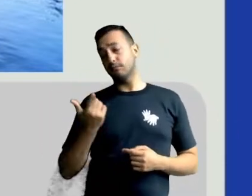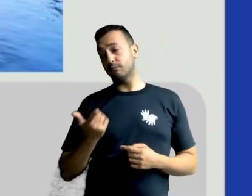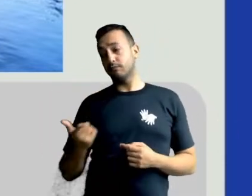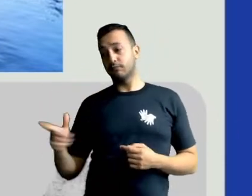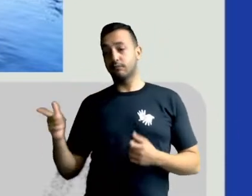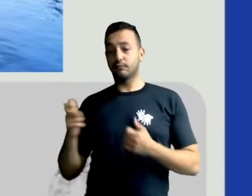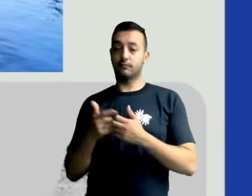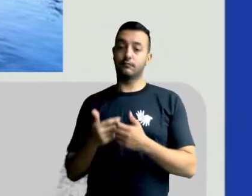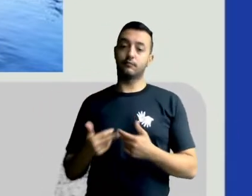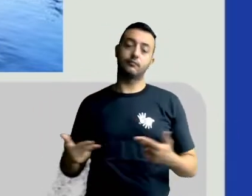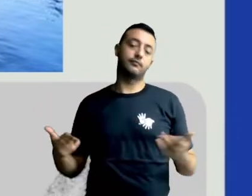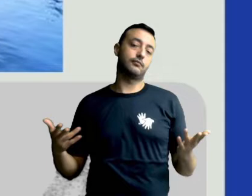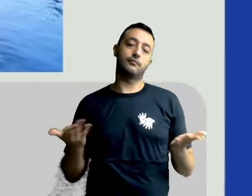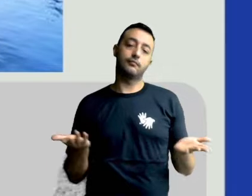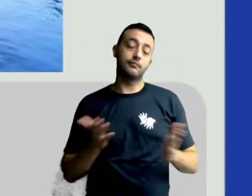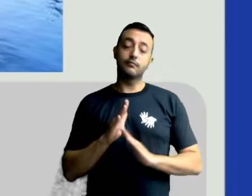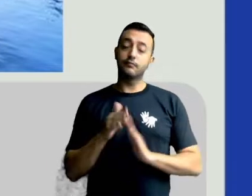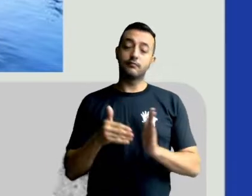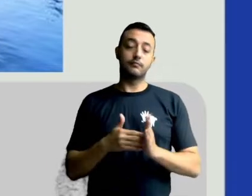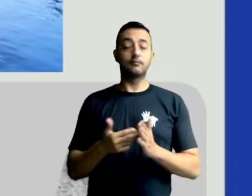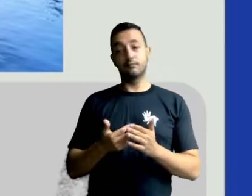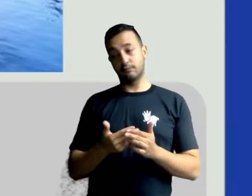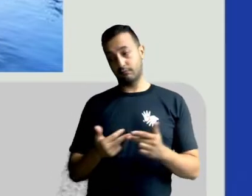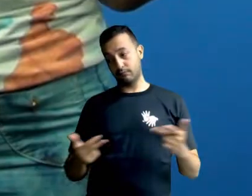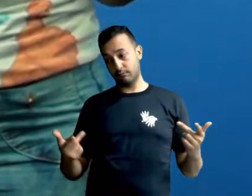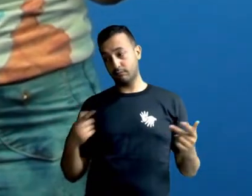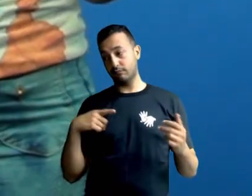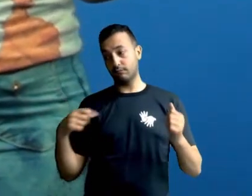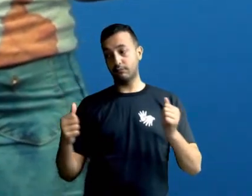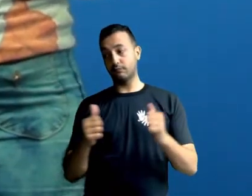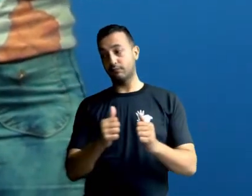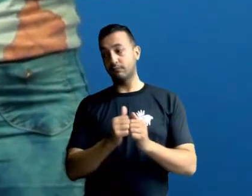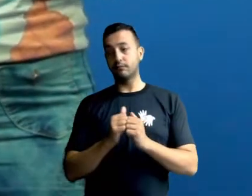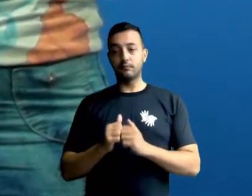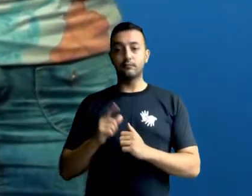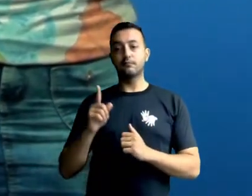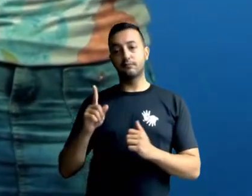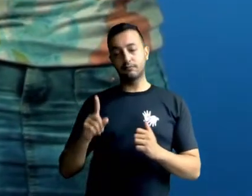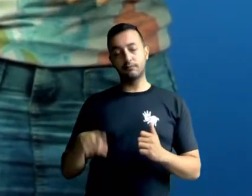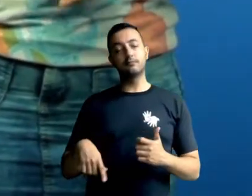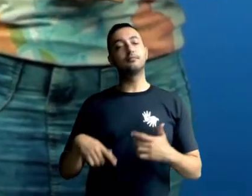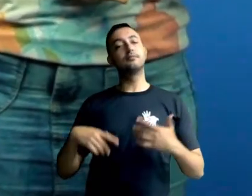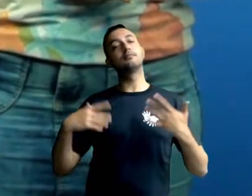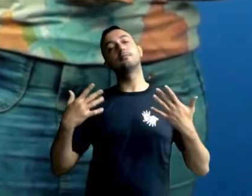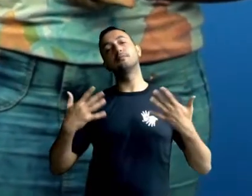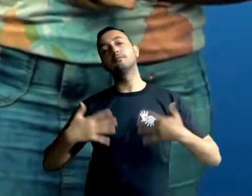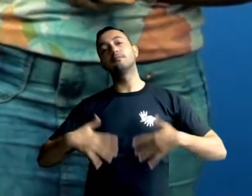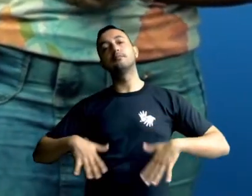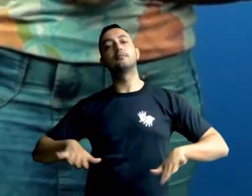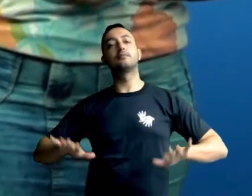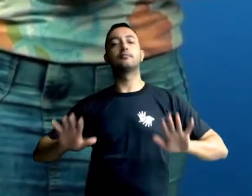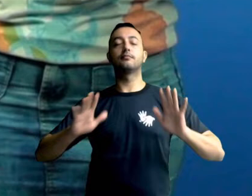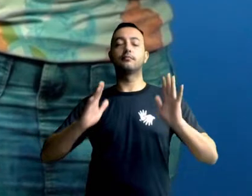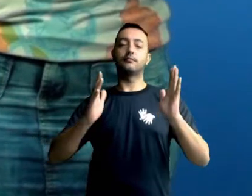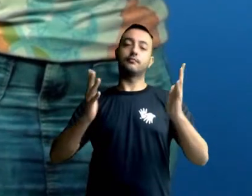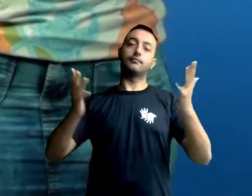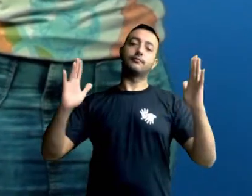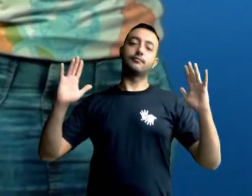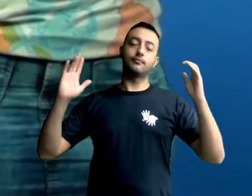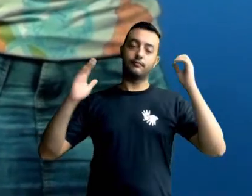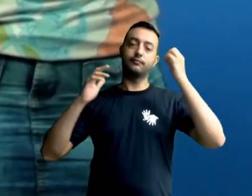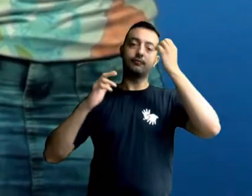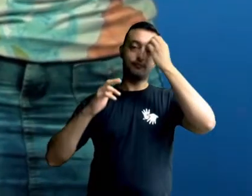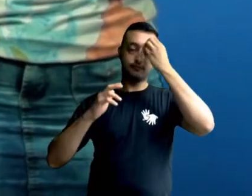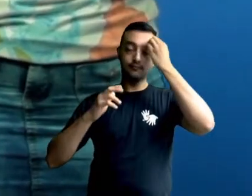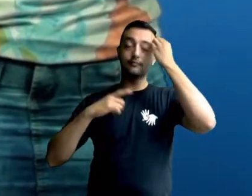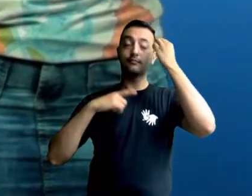as outras coisas. Então, tudo que está ao nosso redor, pessoal, é o meio ambiente, tá bom?